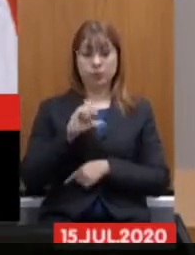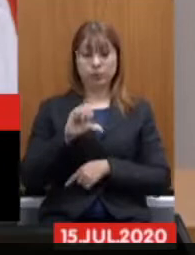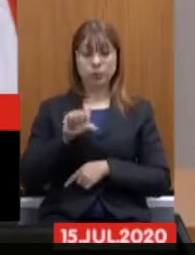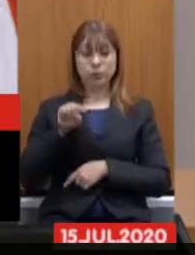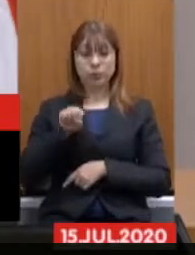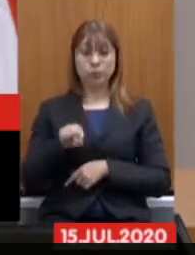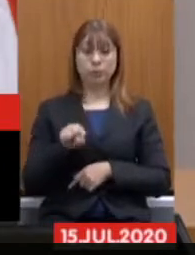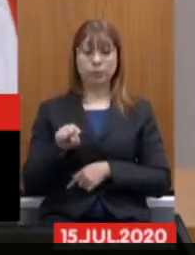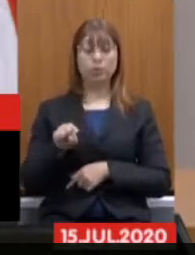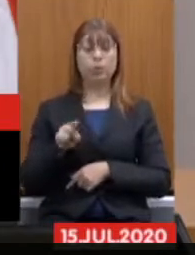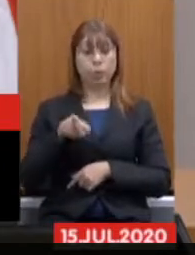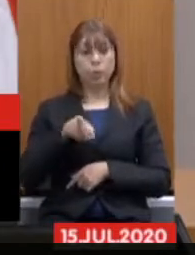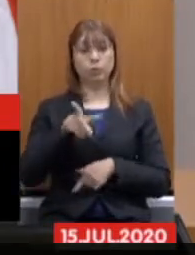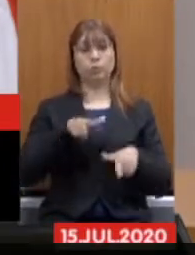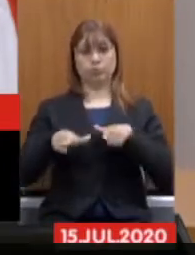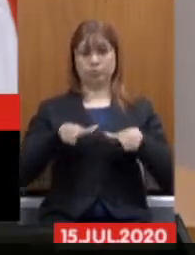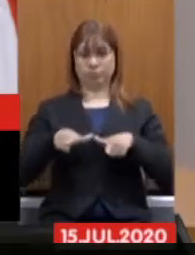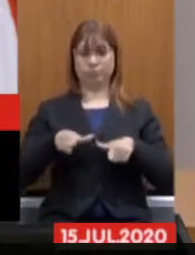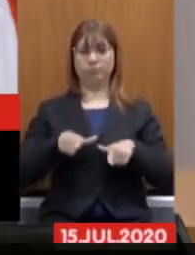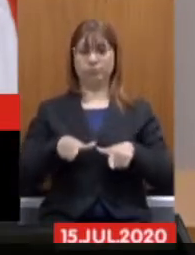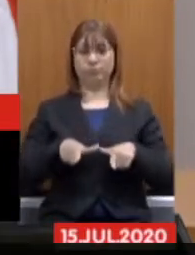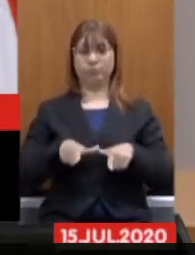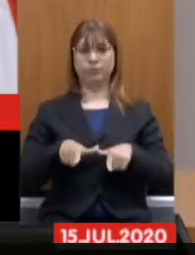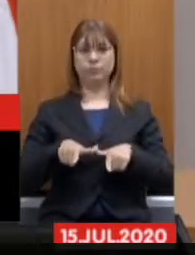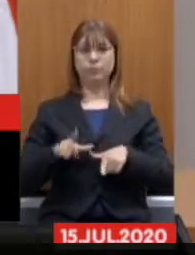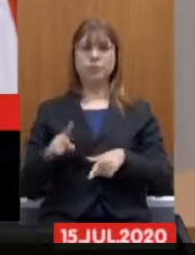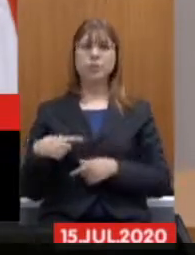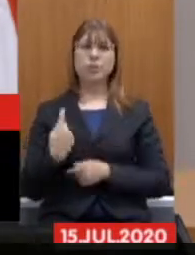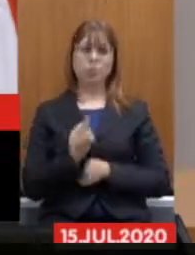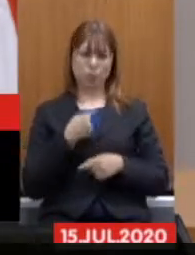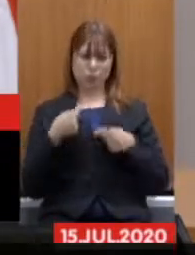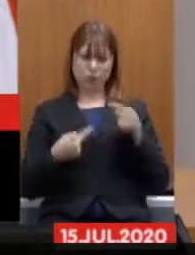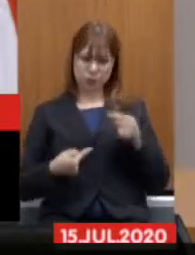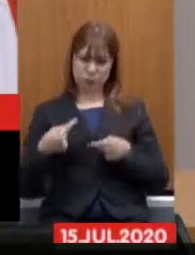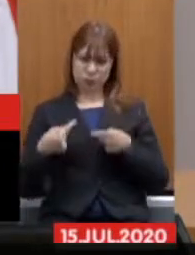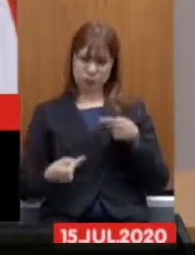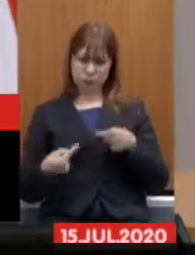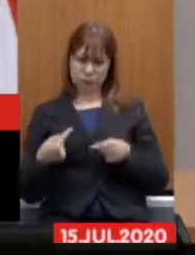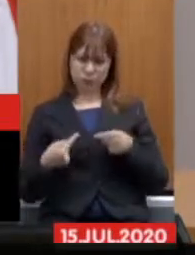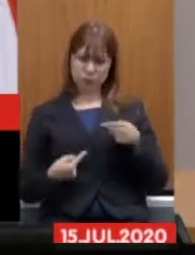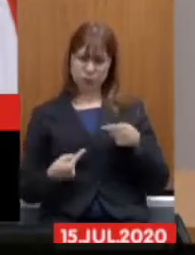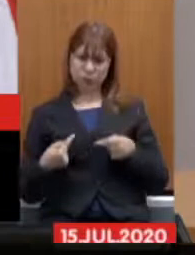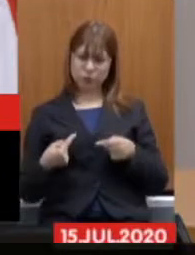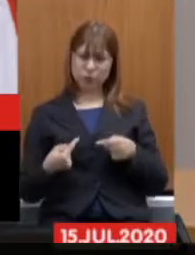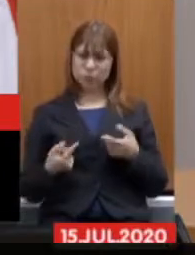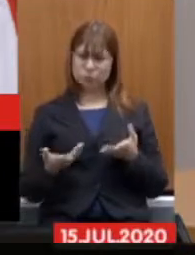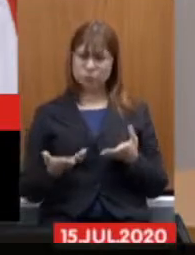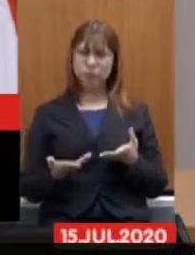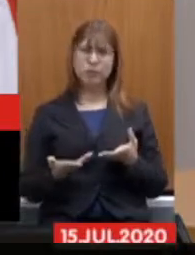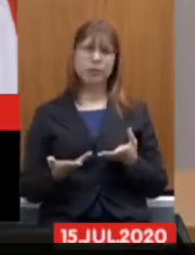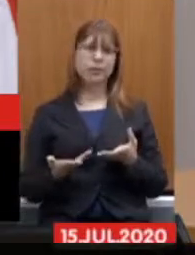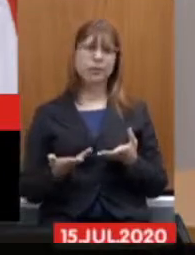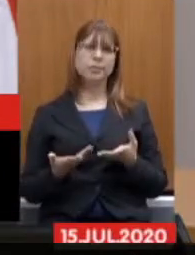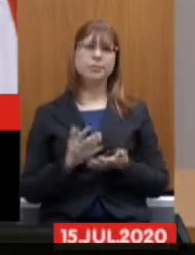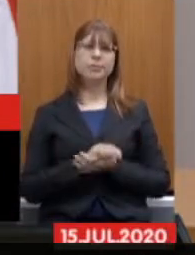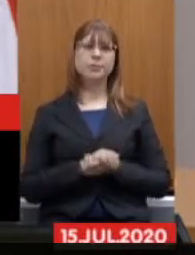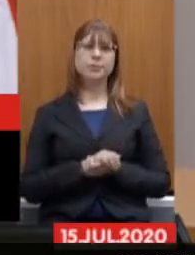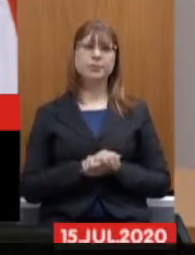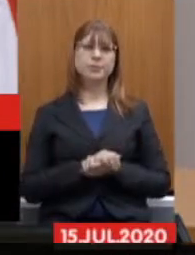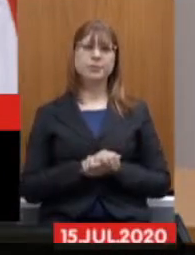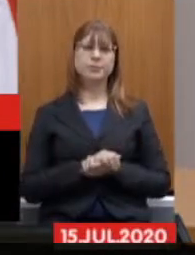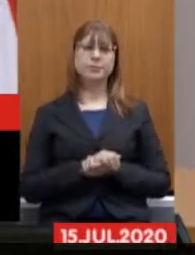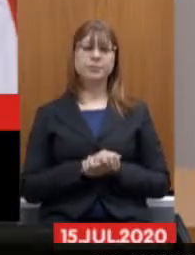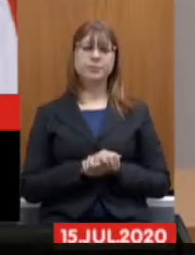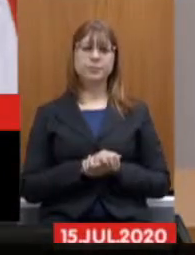mil que estão na ativa e nós não estamos discutindo aqui quem é